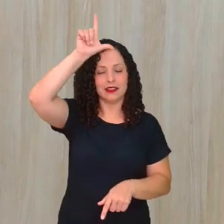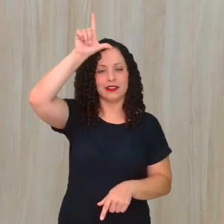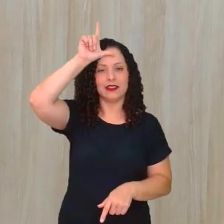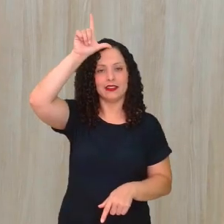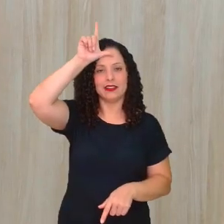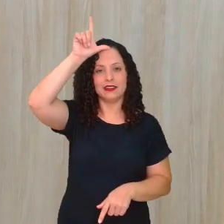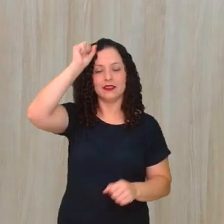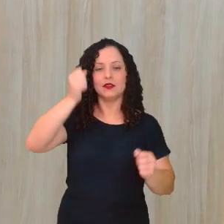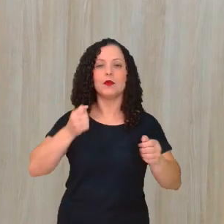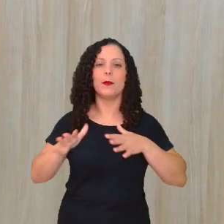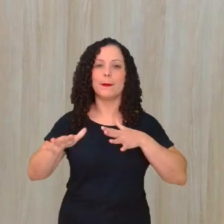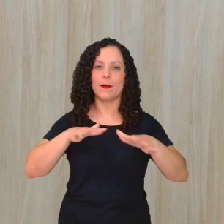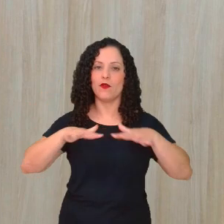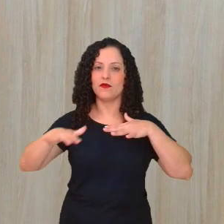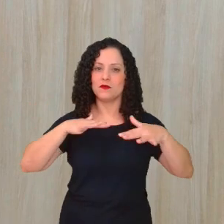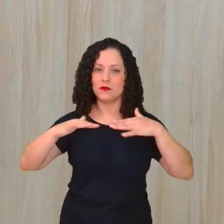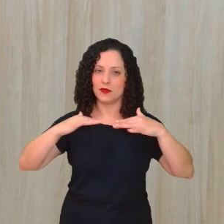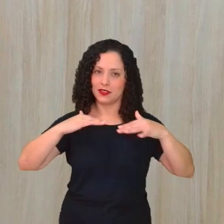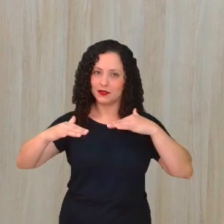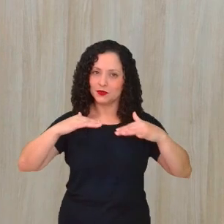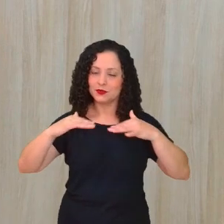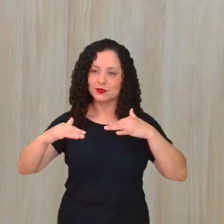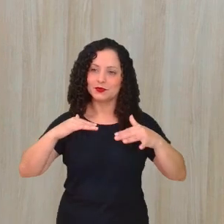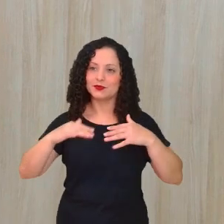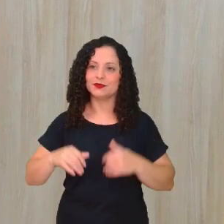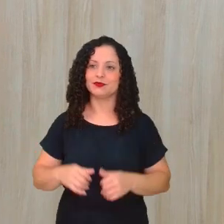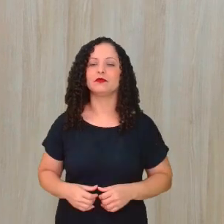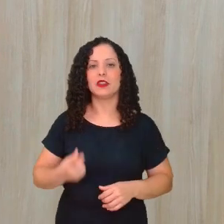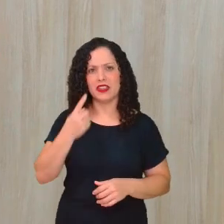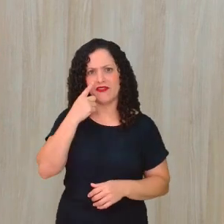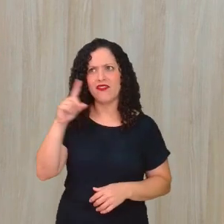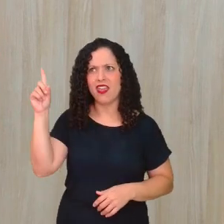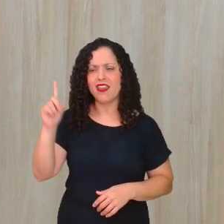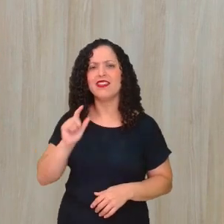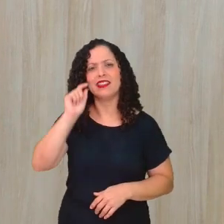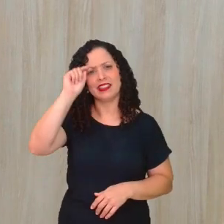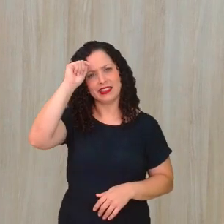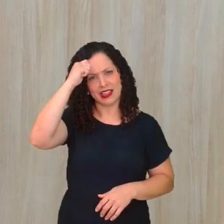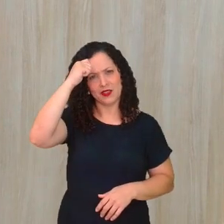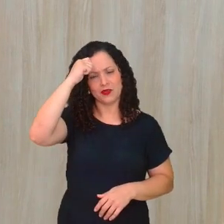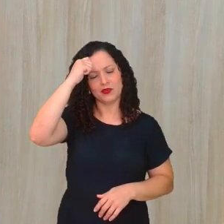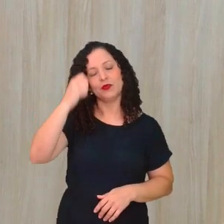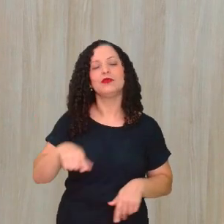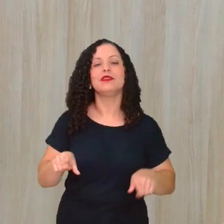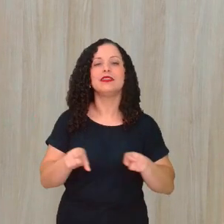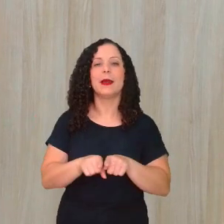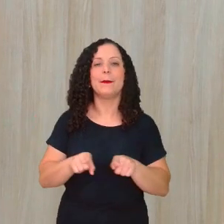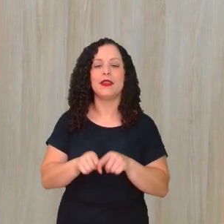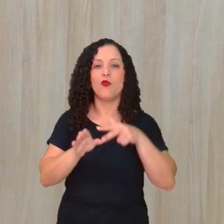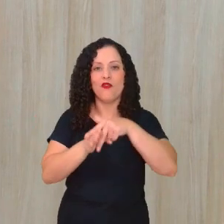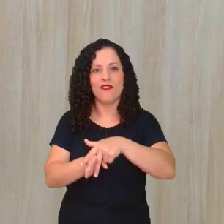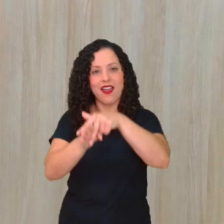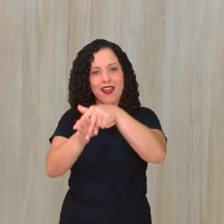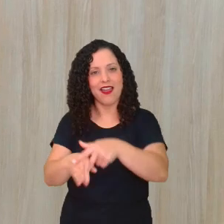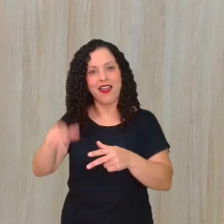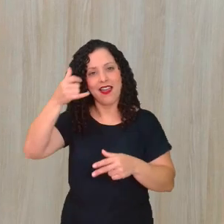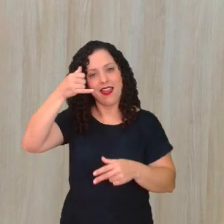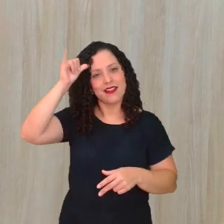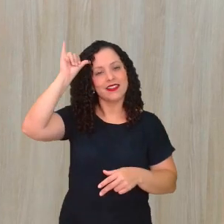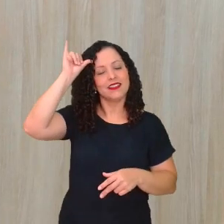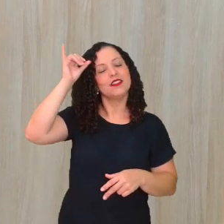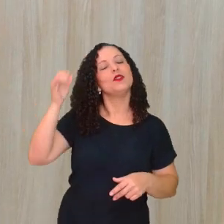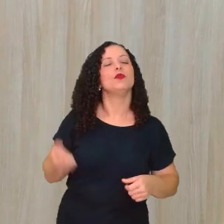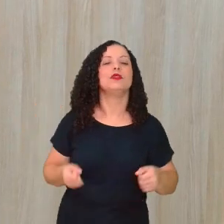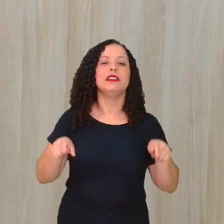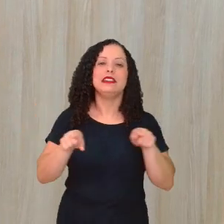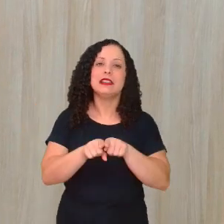encabeçou, né, esse movimento aí, e vejam que era um negro, né, um vaqueiro, e o outro também, né,